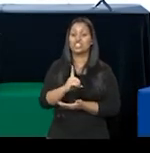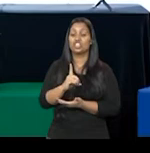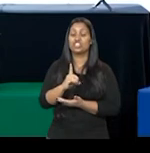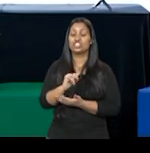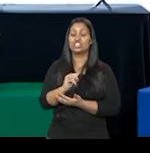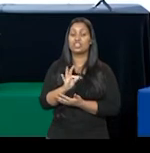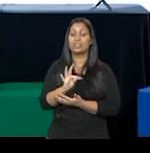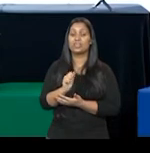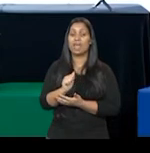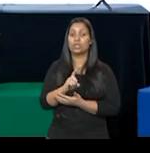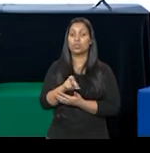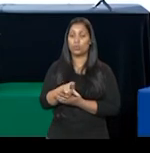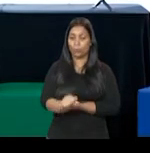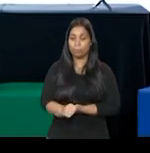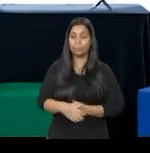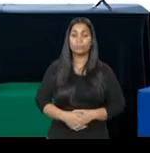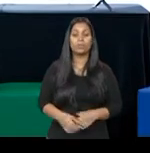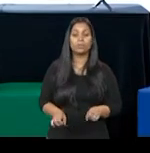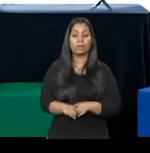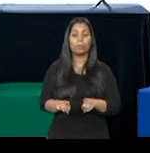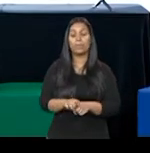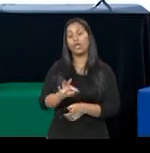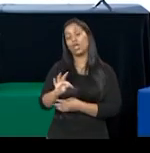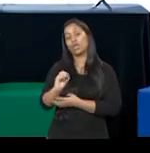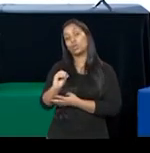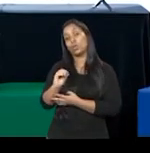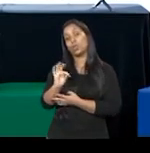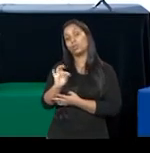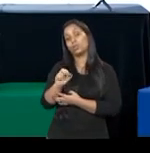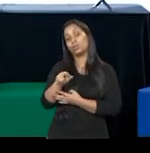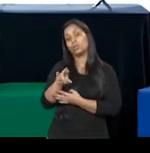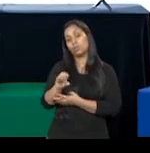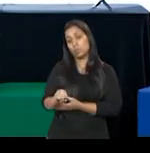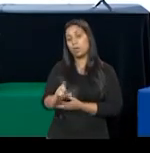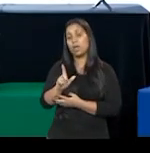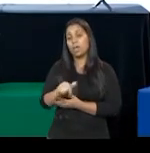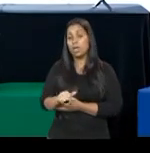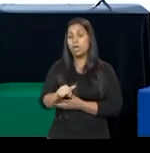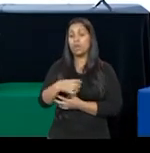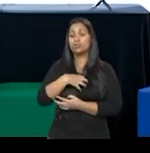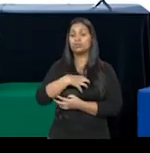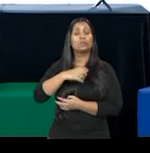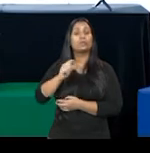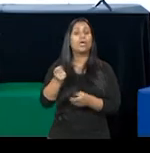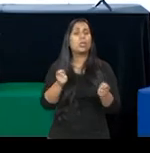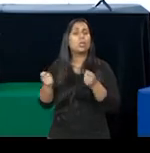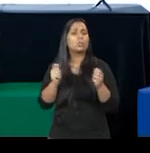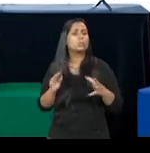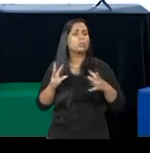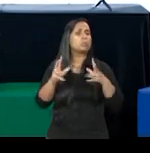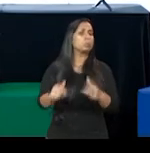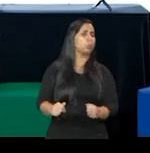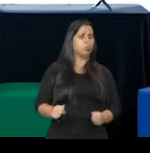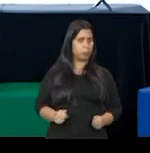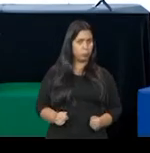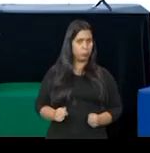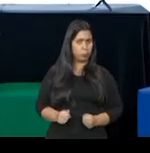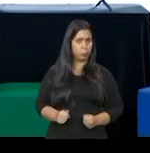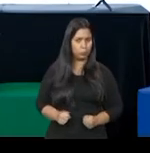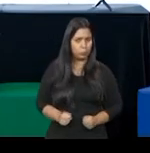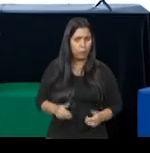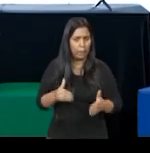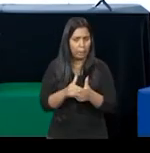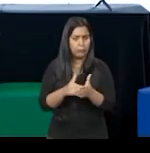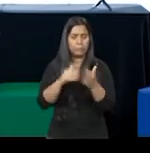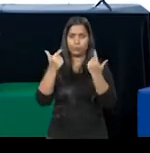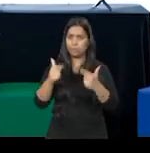ditadura. Por fim, no totalitarismo, é um tipo de governo que controla tudo. O seu poder político não